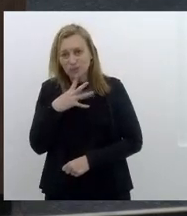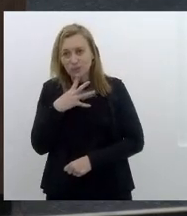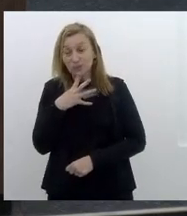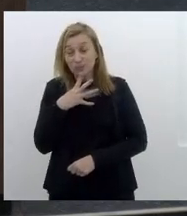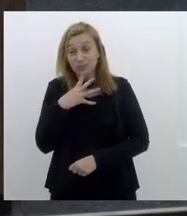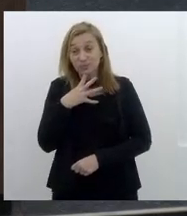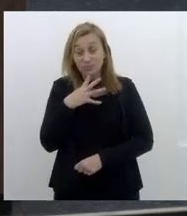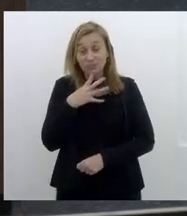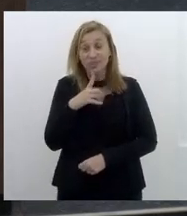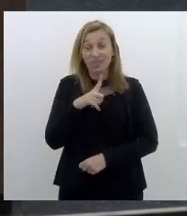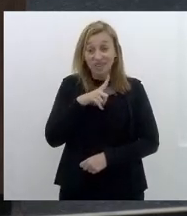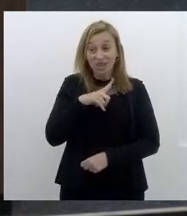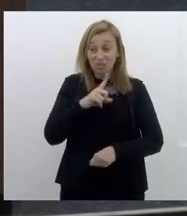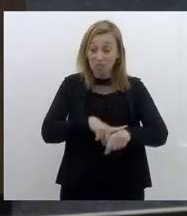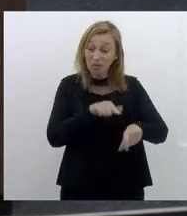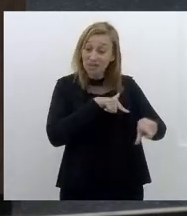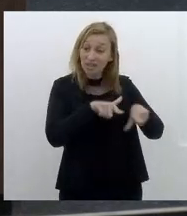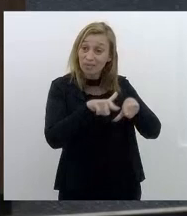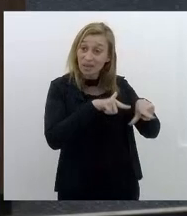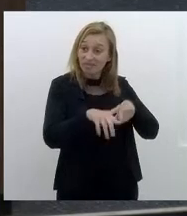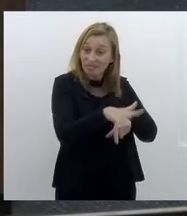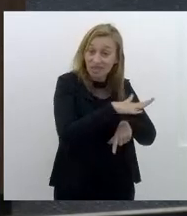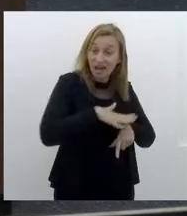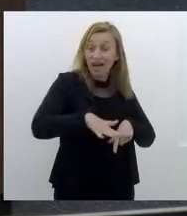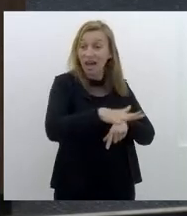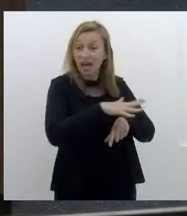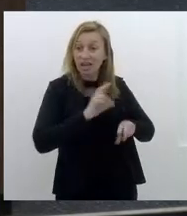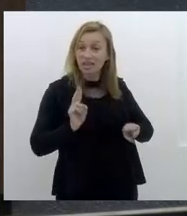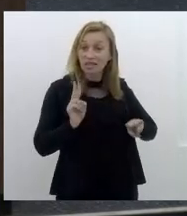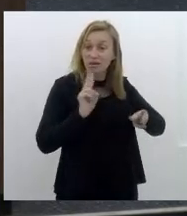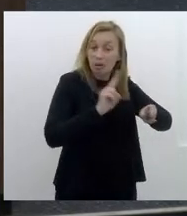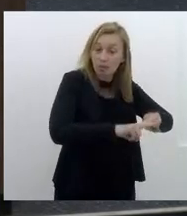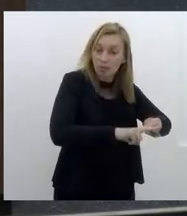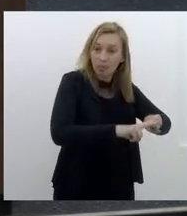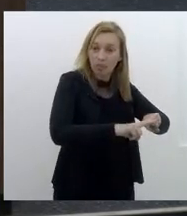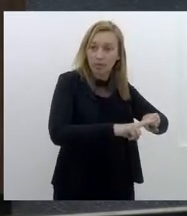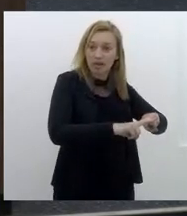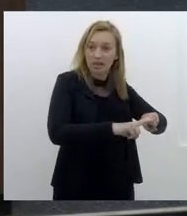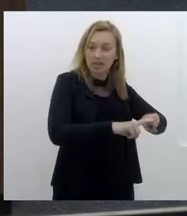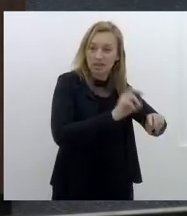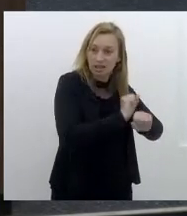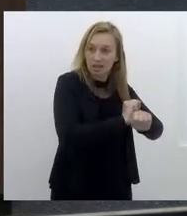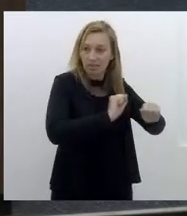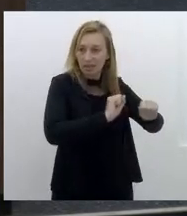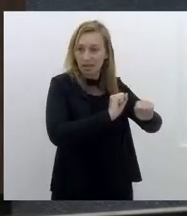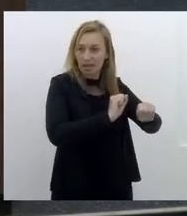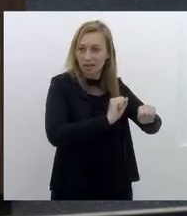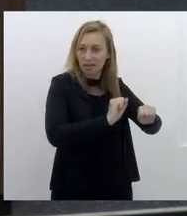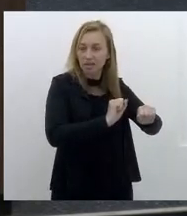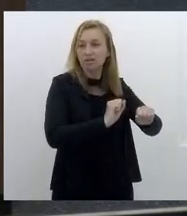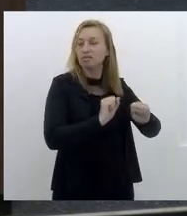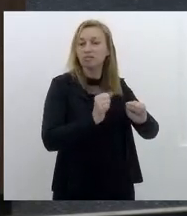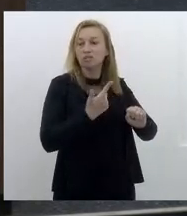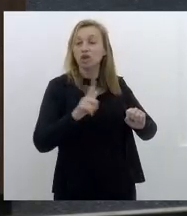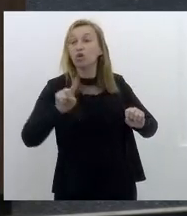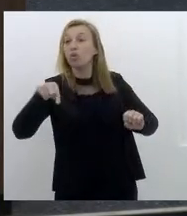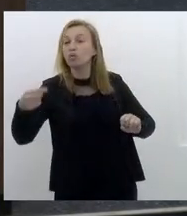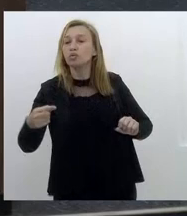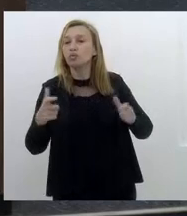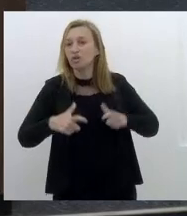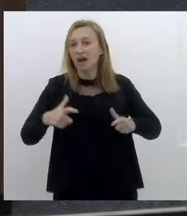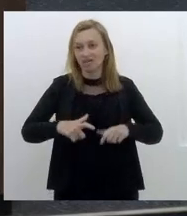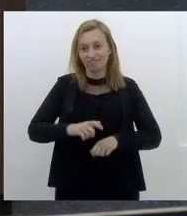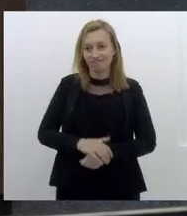adquire ao trabalhar no ambiente de privação de liberdade não se tem em nenhum outro local